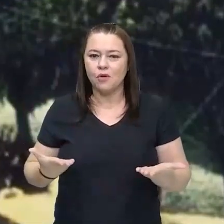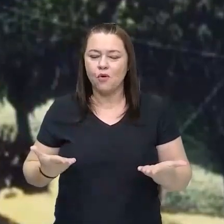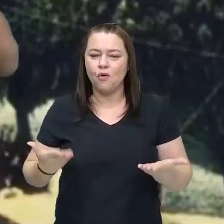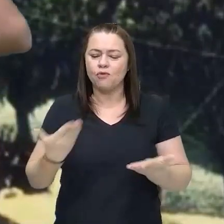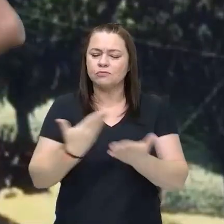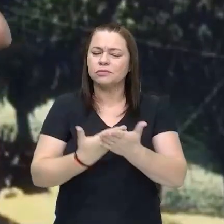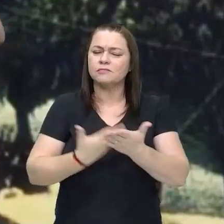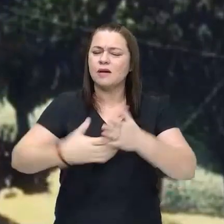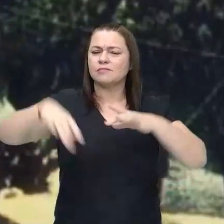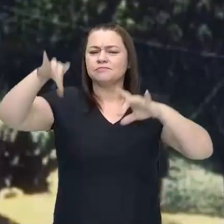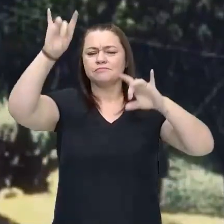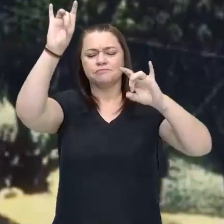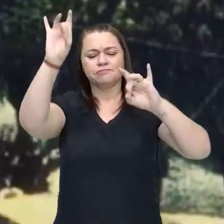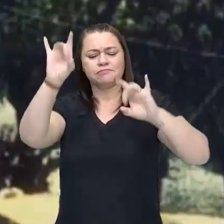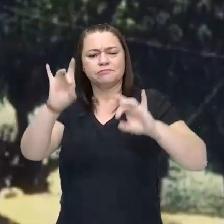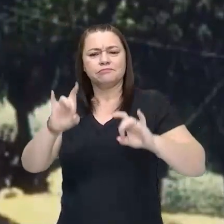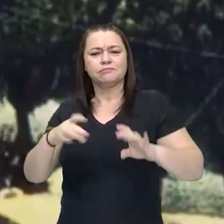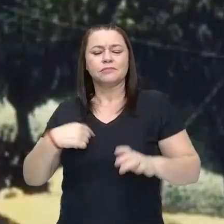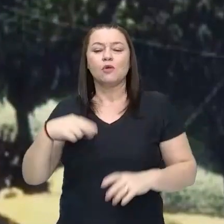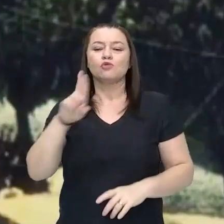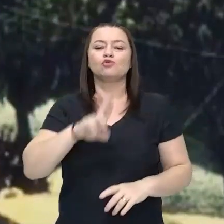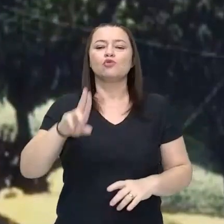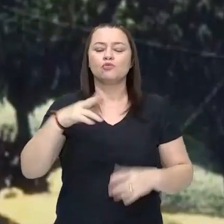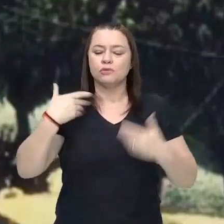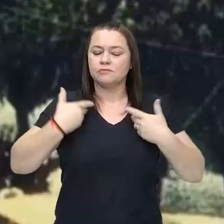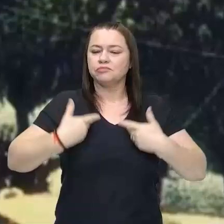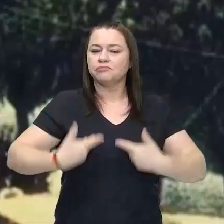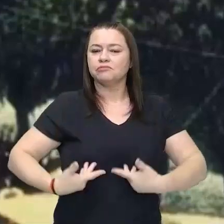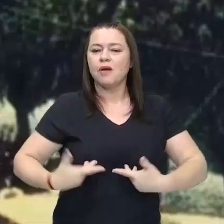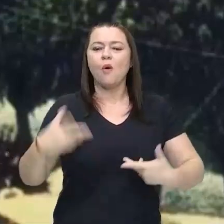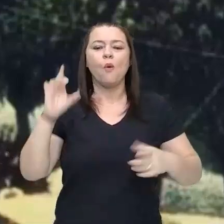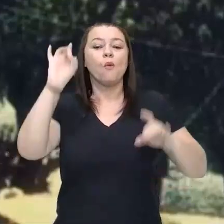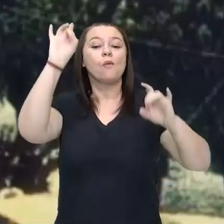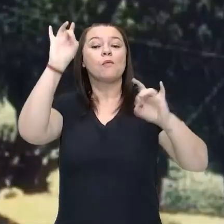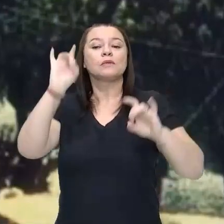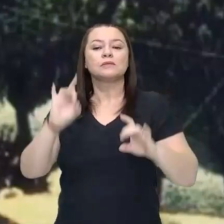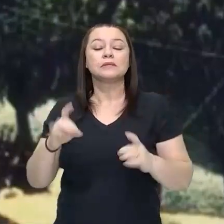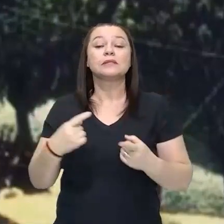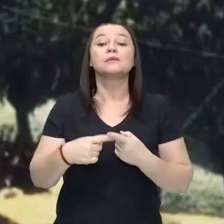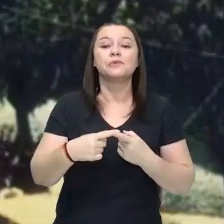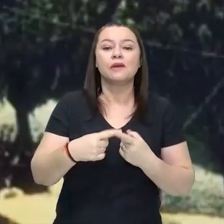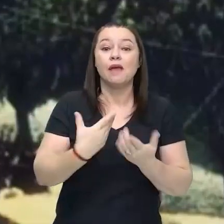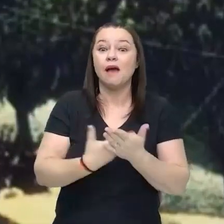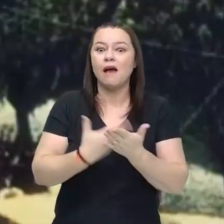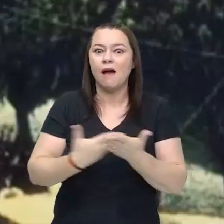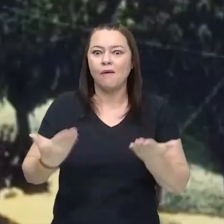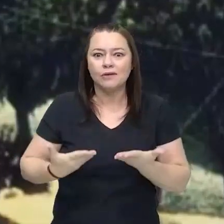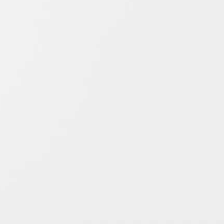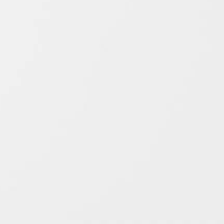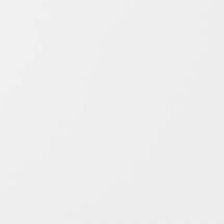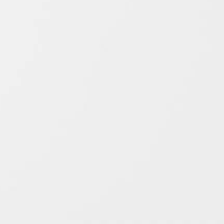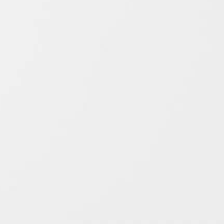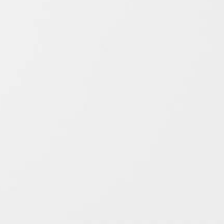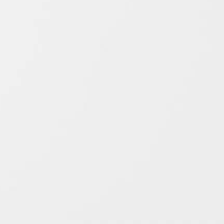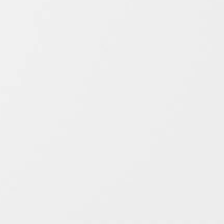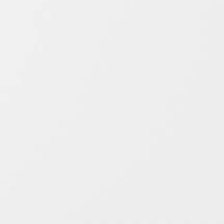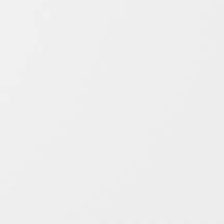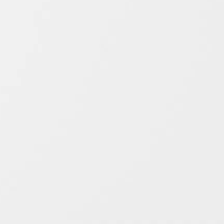cenário especial. Eu estou usando uma roupa especial porque a aula de hoje, rapaz, olha o assunto da aula de hoje aí na tela.